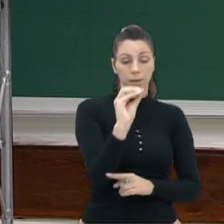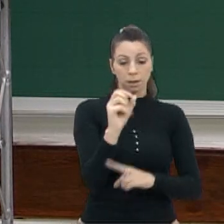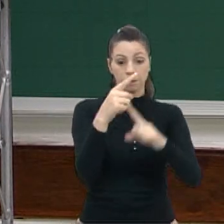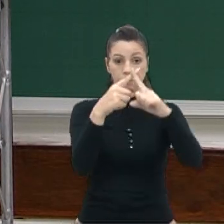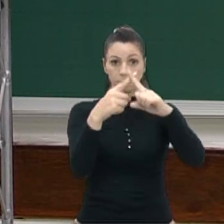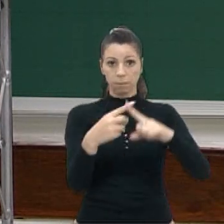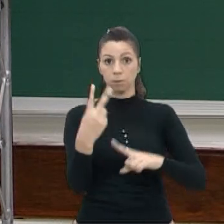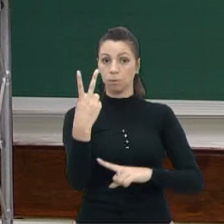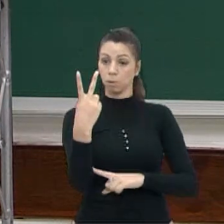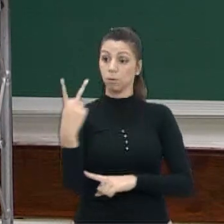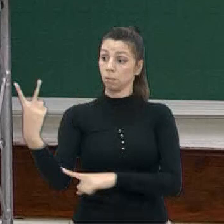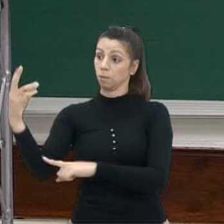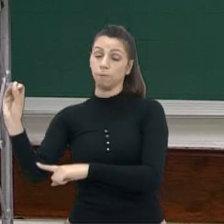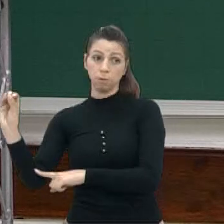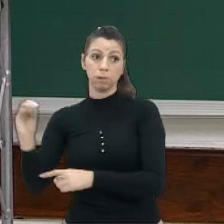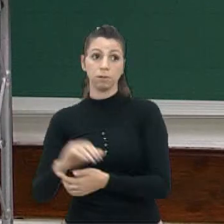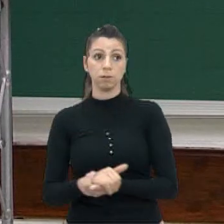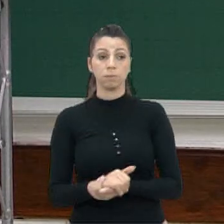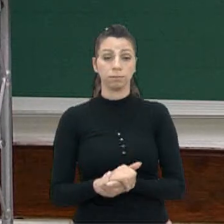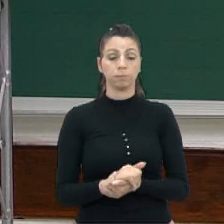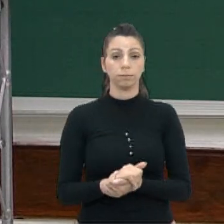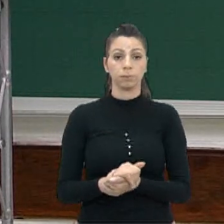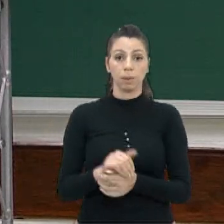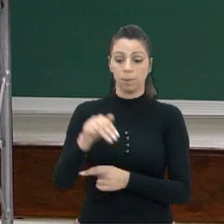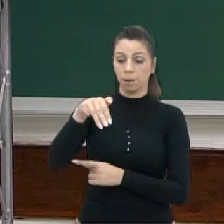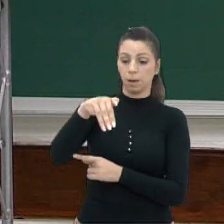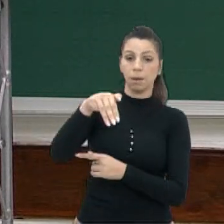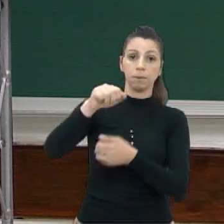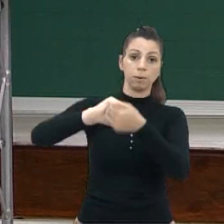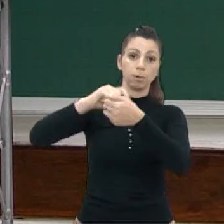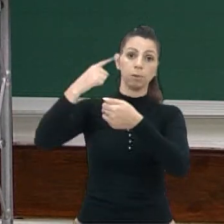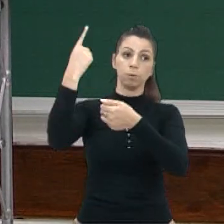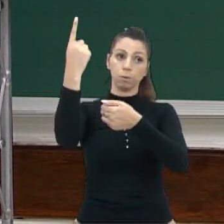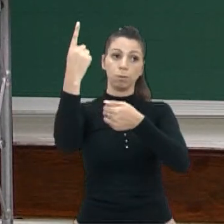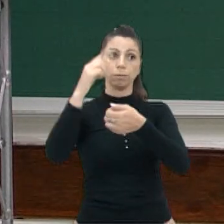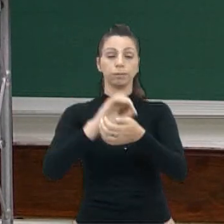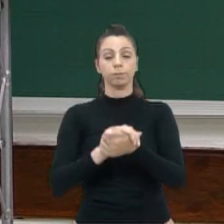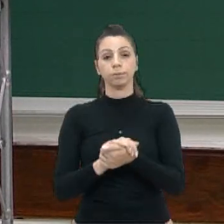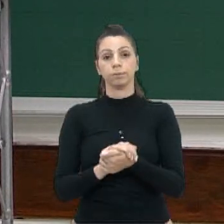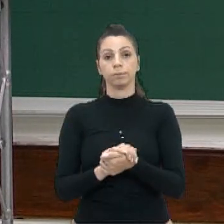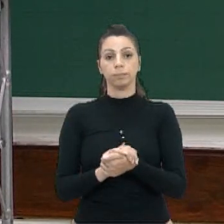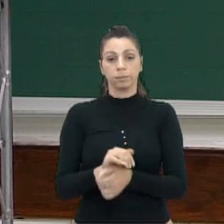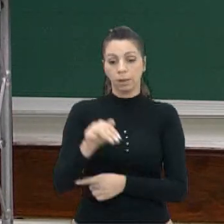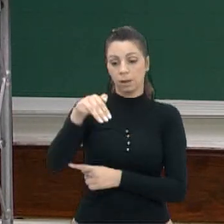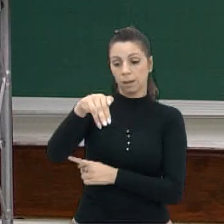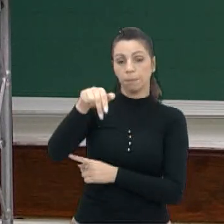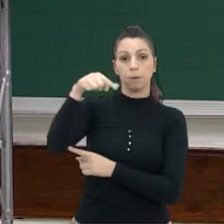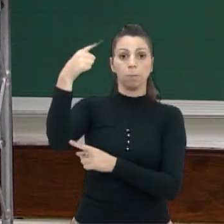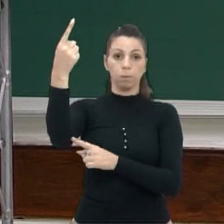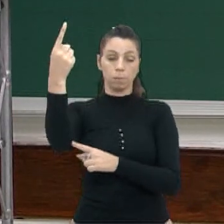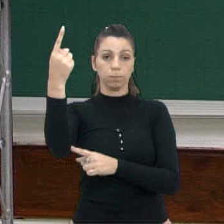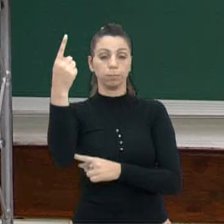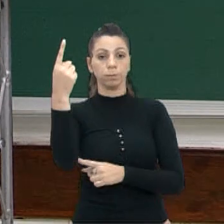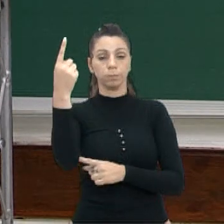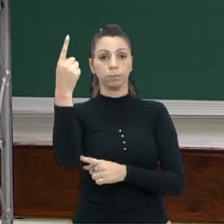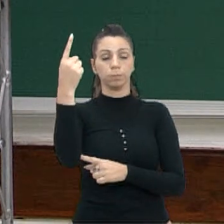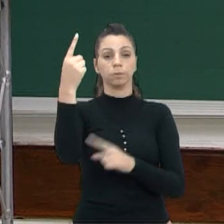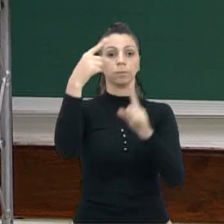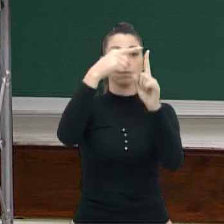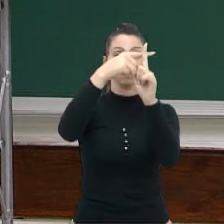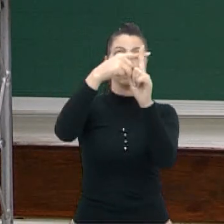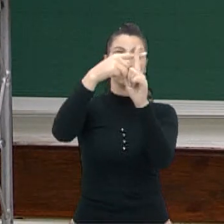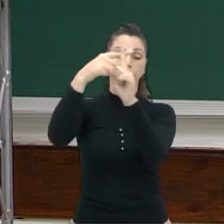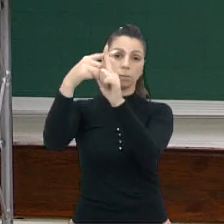20. O m tem expoente 1, o outro m também tem expoente 1, porque não está aparecendo. 1 mais 1,